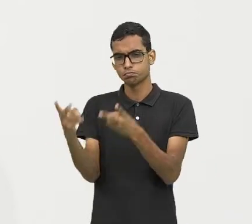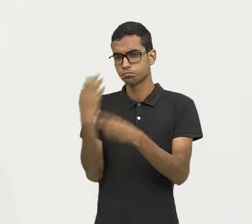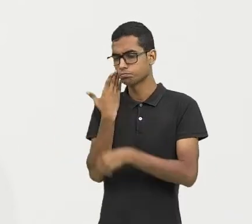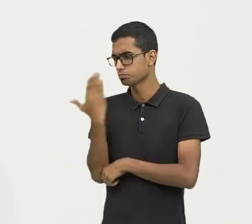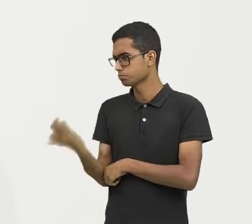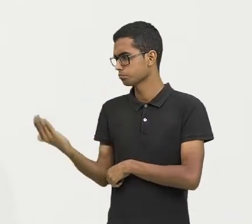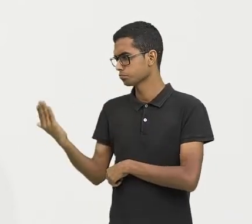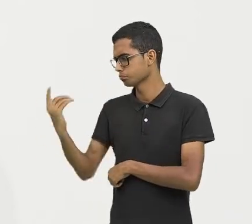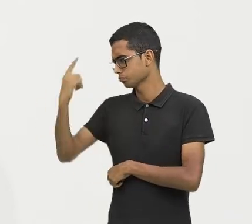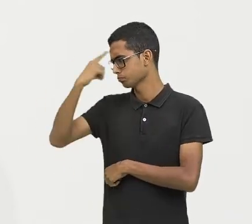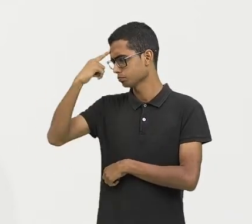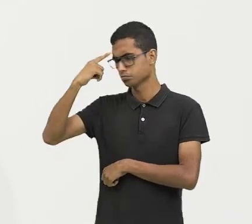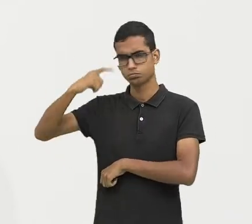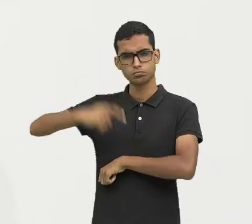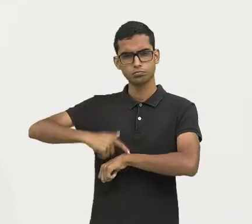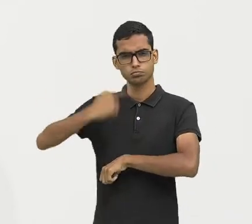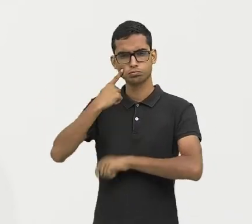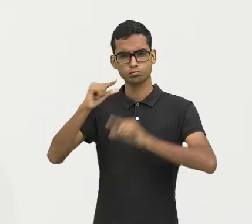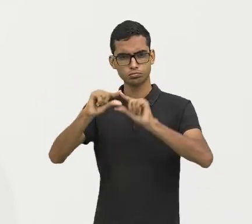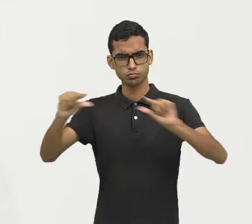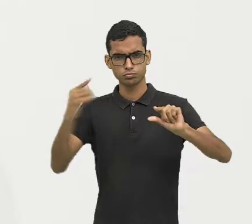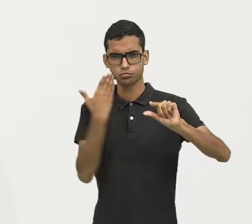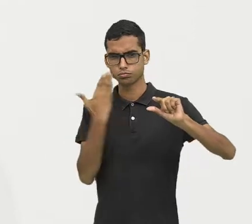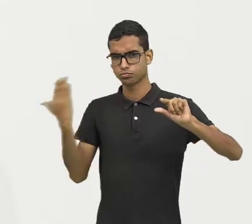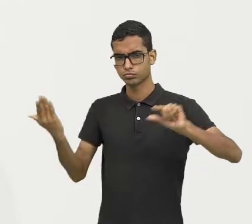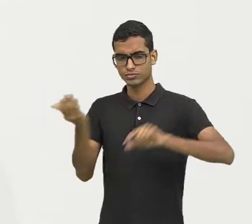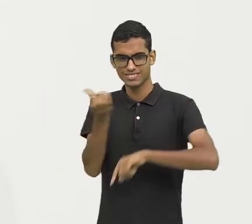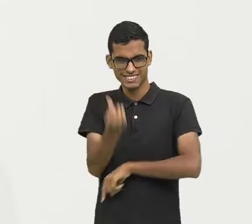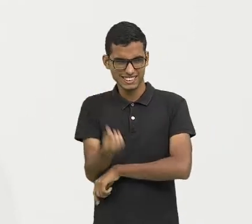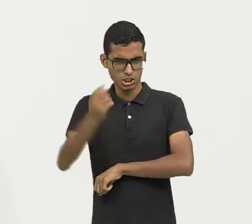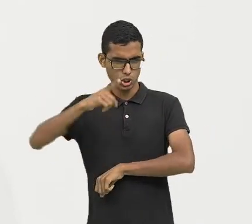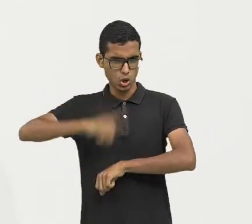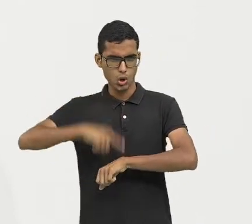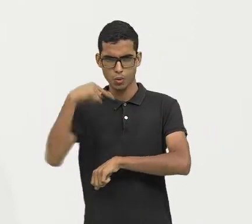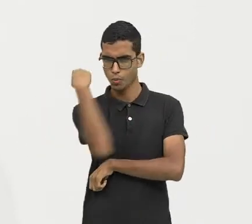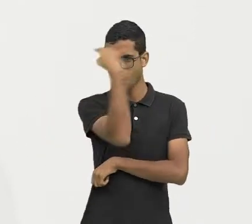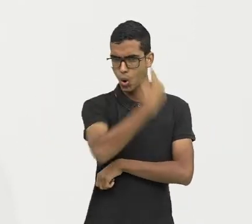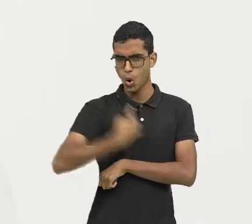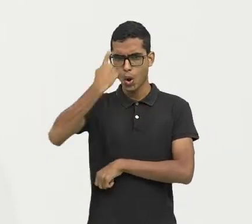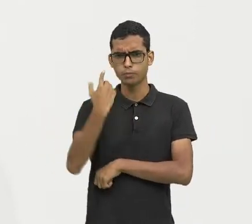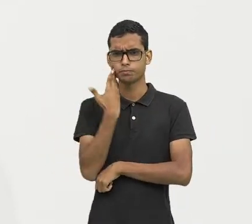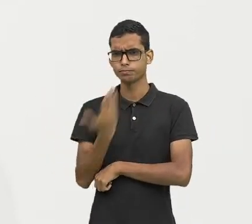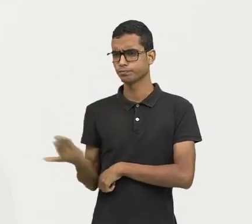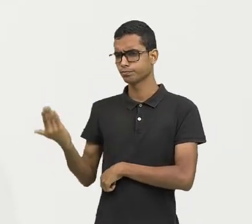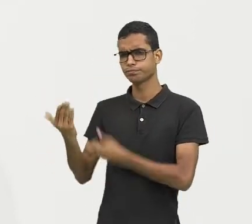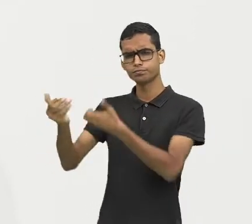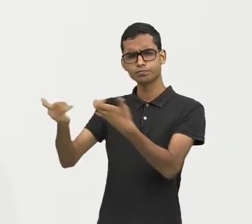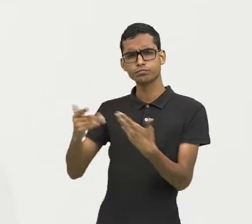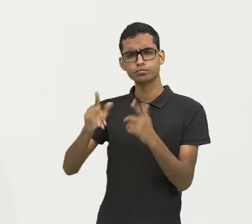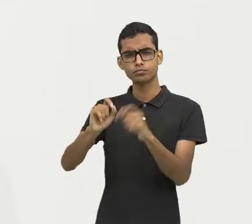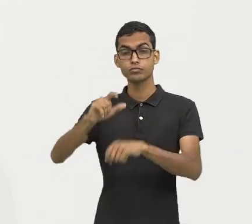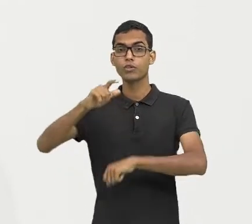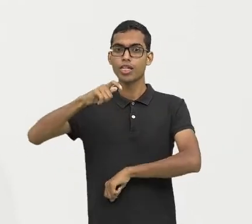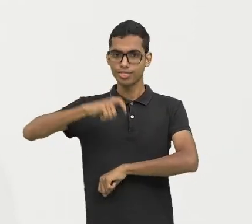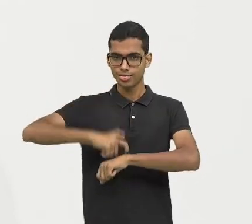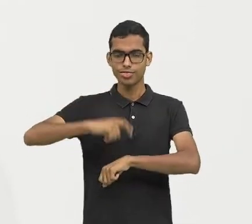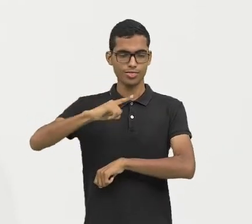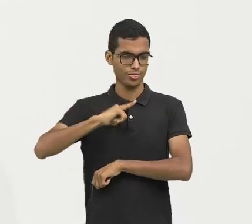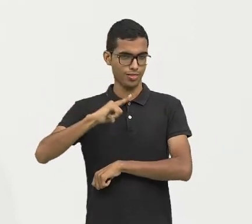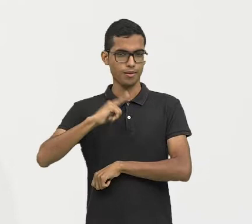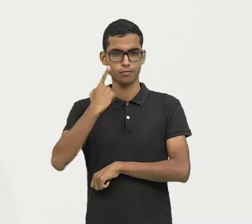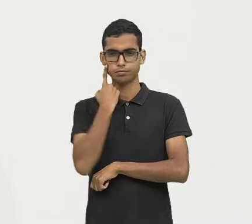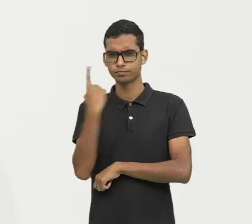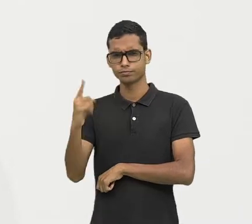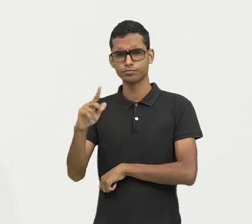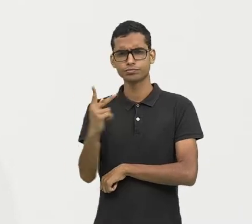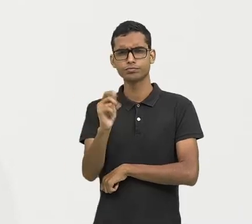uma ideia de tempo nessa expressão. 6 horas, ok? E observe que ele diz: há tempo. Há